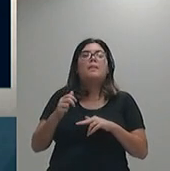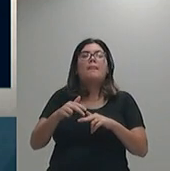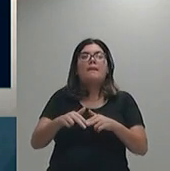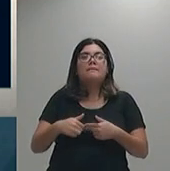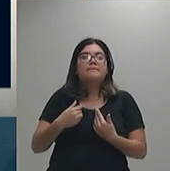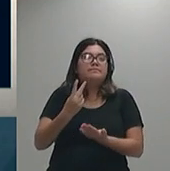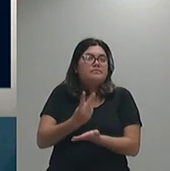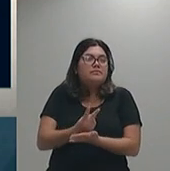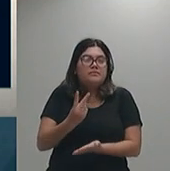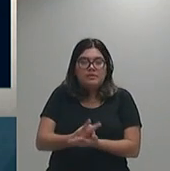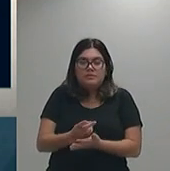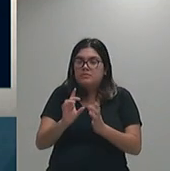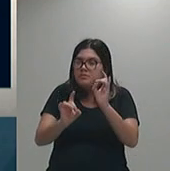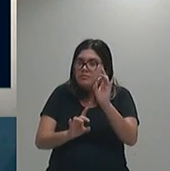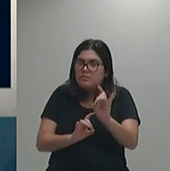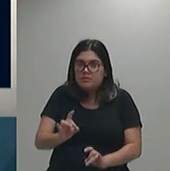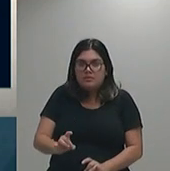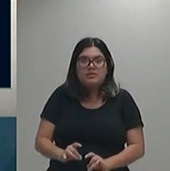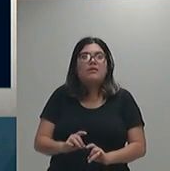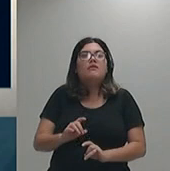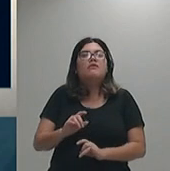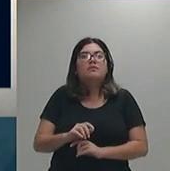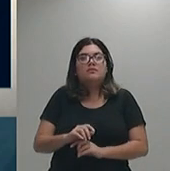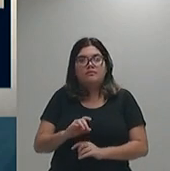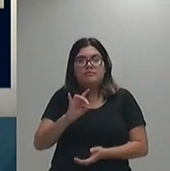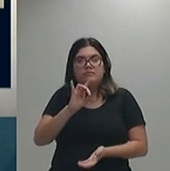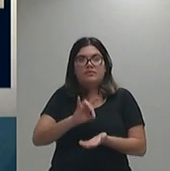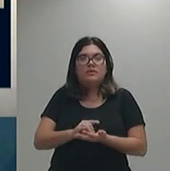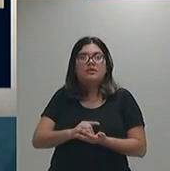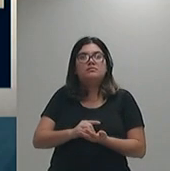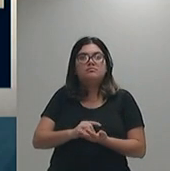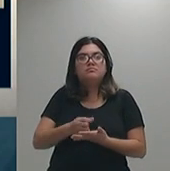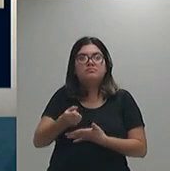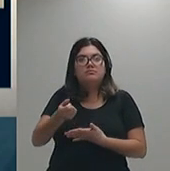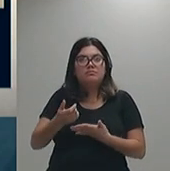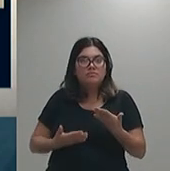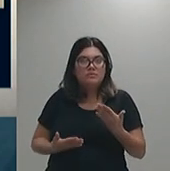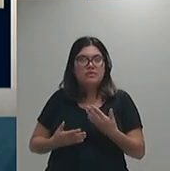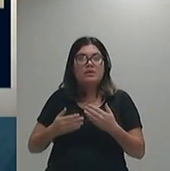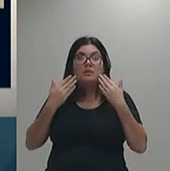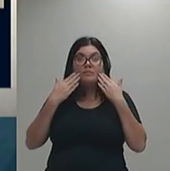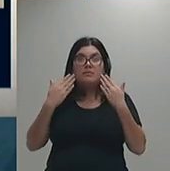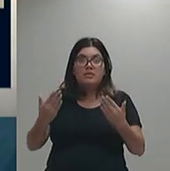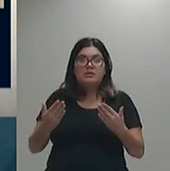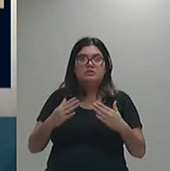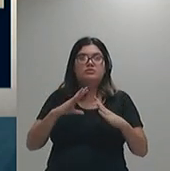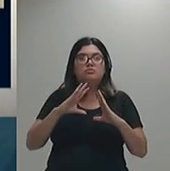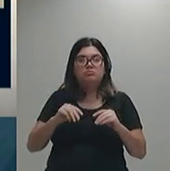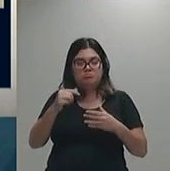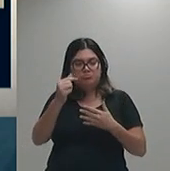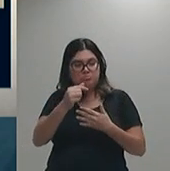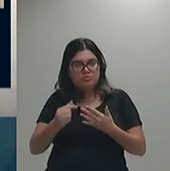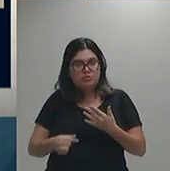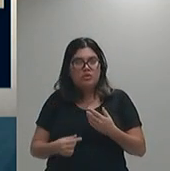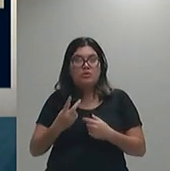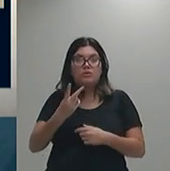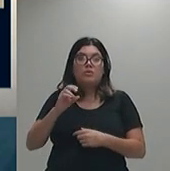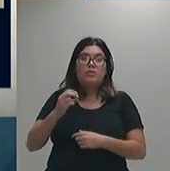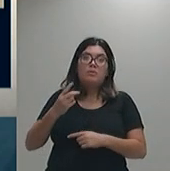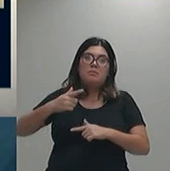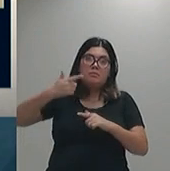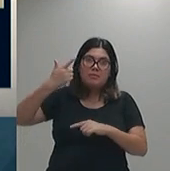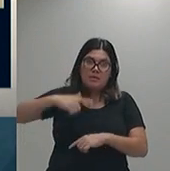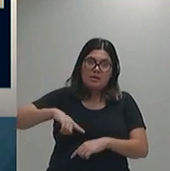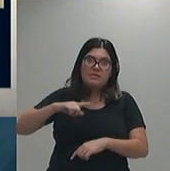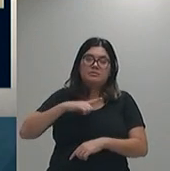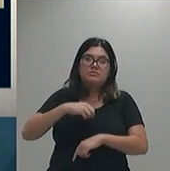específicos fatos ilícitos contestado lá para o MPF apresenta-se de todo descabido supor que dois ou mais órgãos jurisdicionais diversos